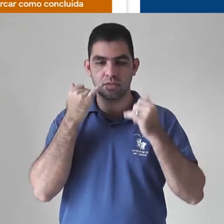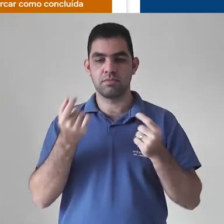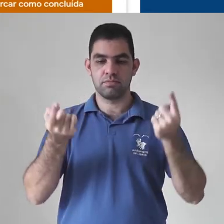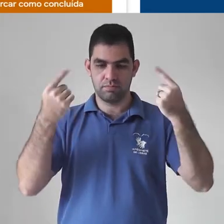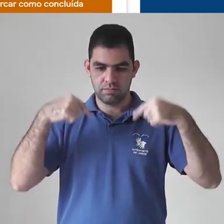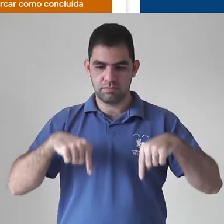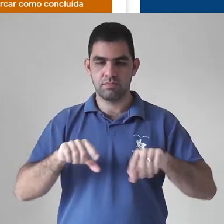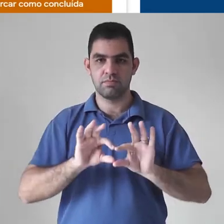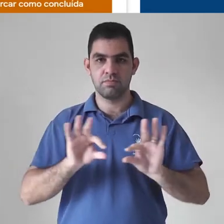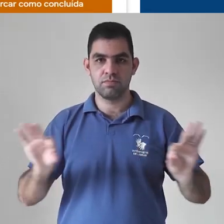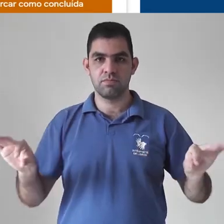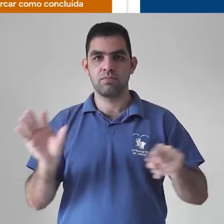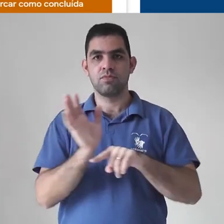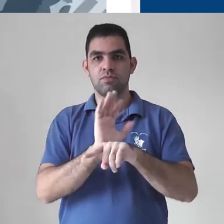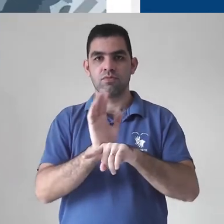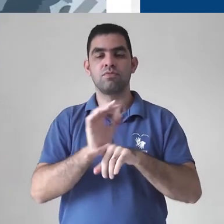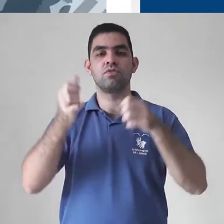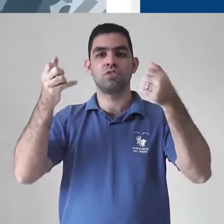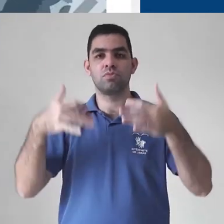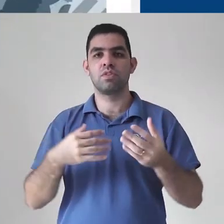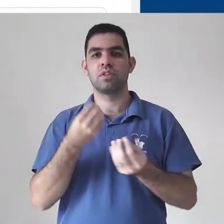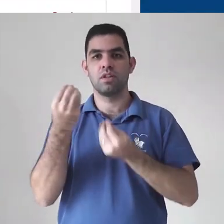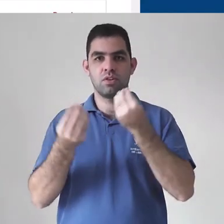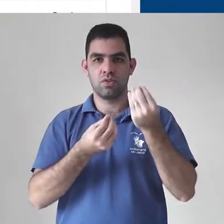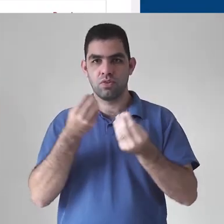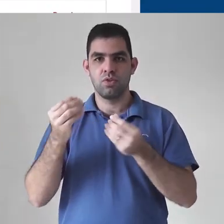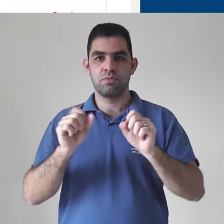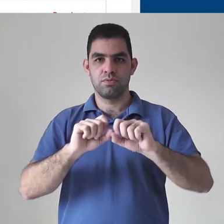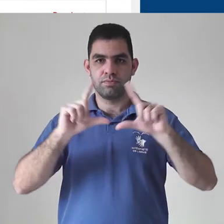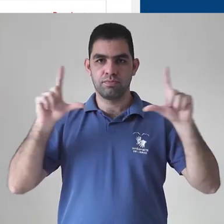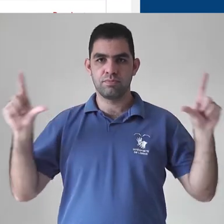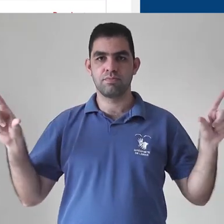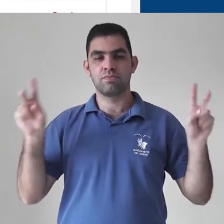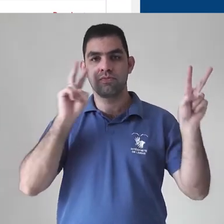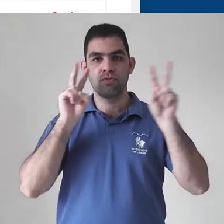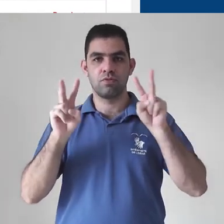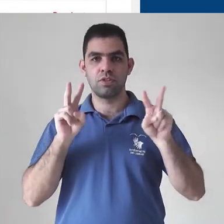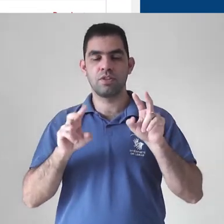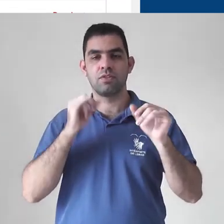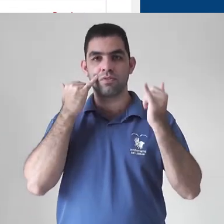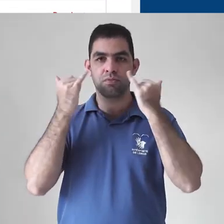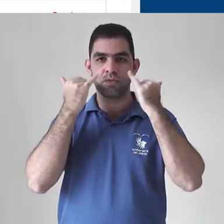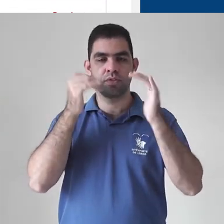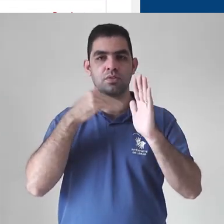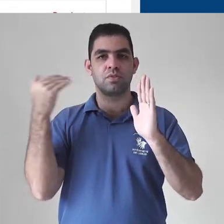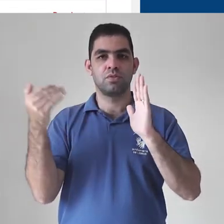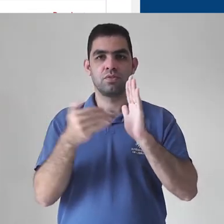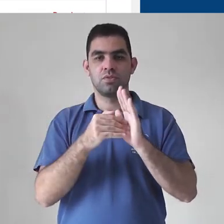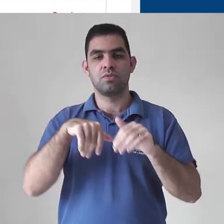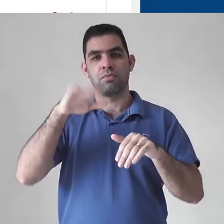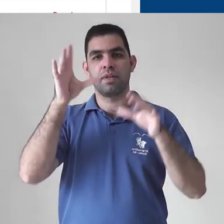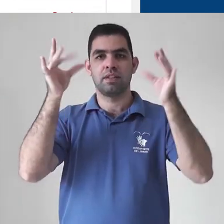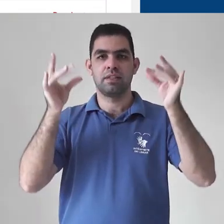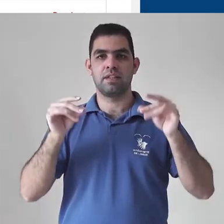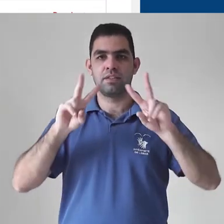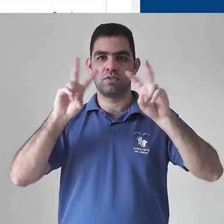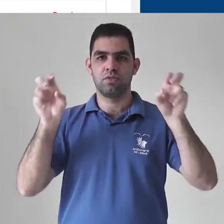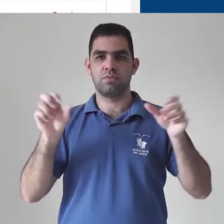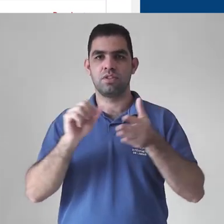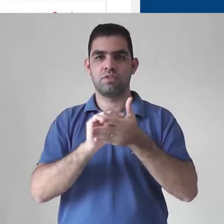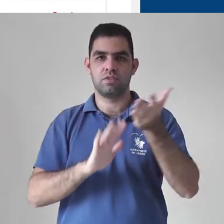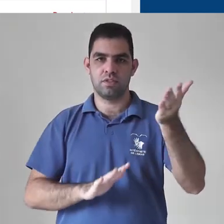está o link de um outro vídeo que explica toda a visualização dessa próxima tela e que mostra com mais detalhes o assunto